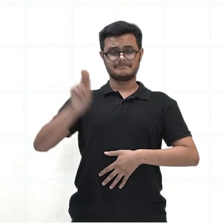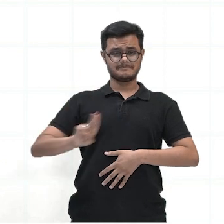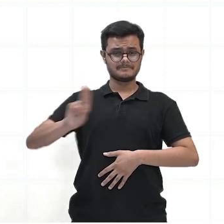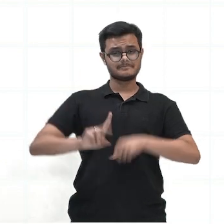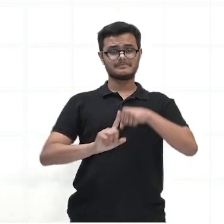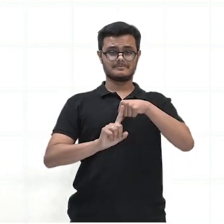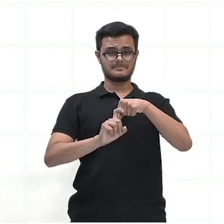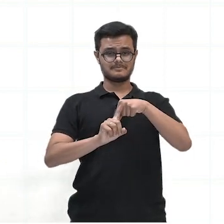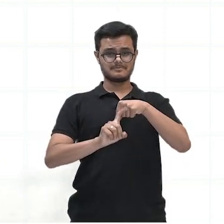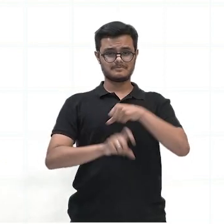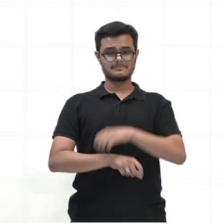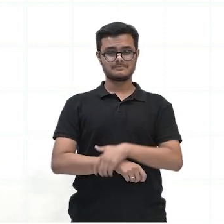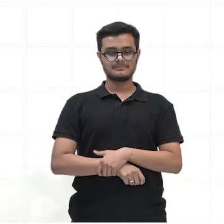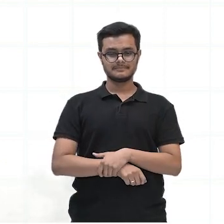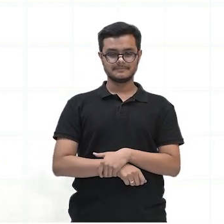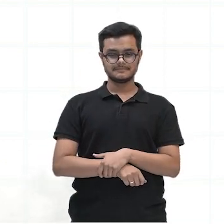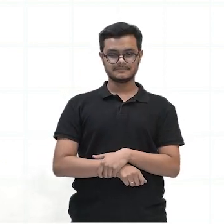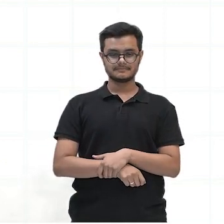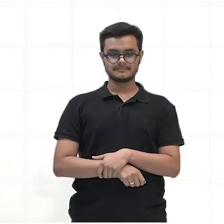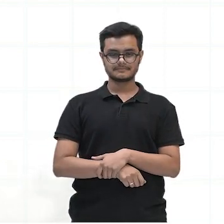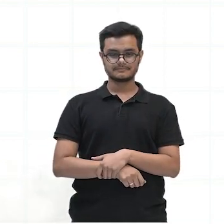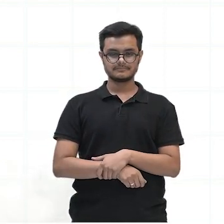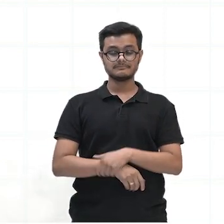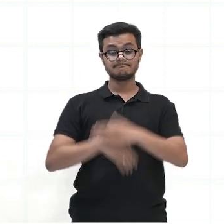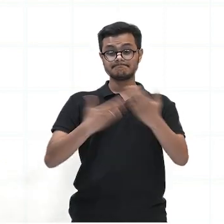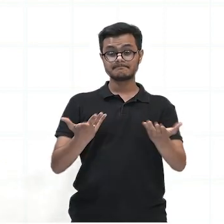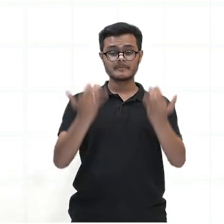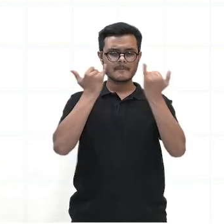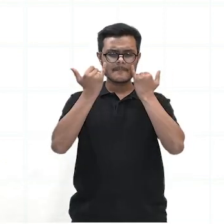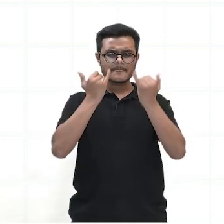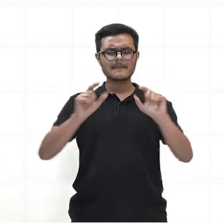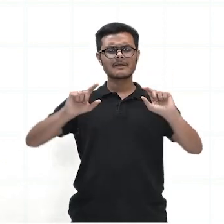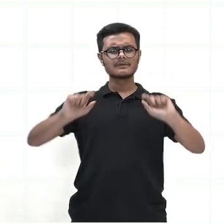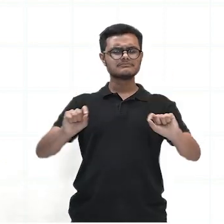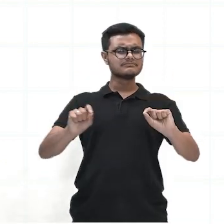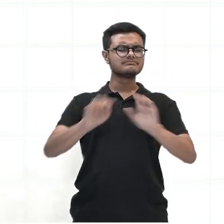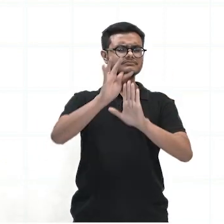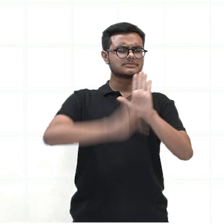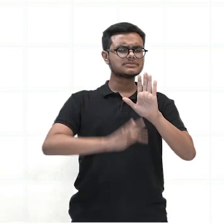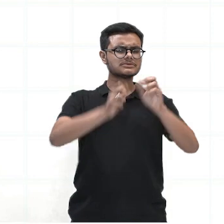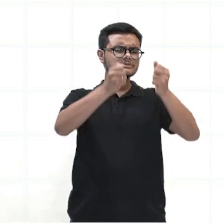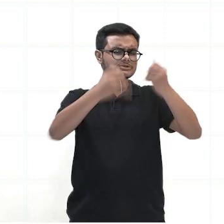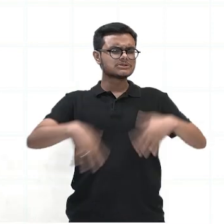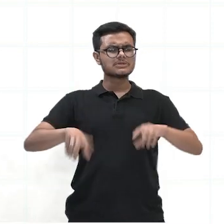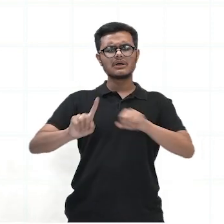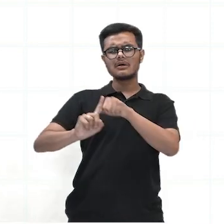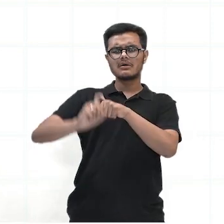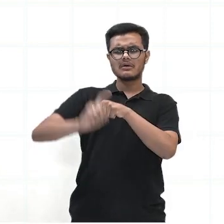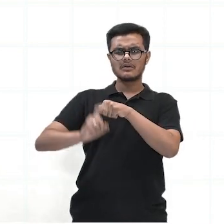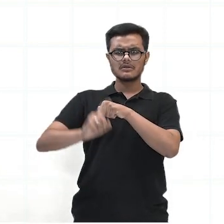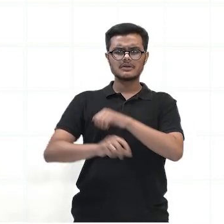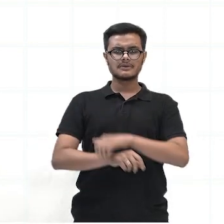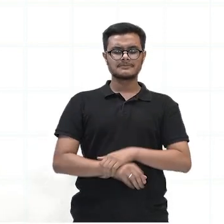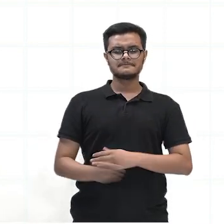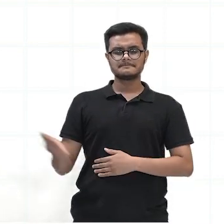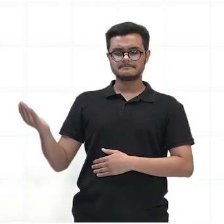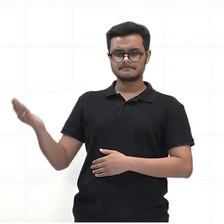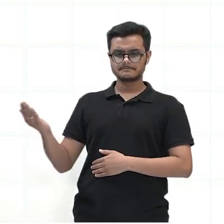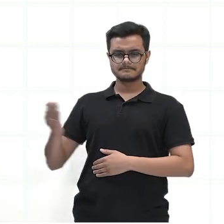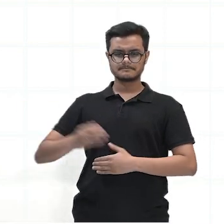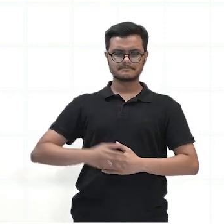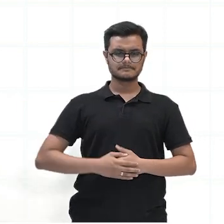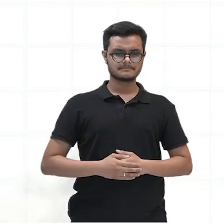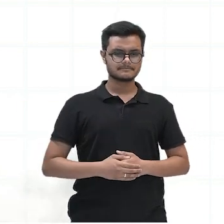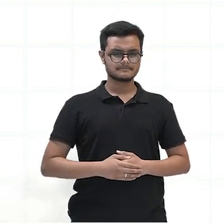vidas, right? E aqui uma informaçãozinha para saber do que se trata esses emojis. Ó, did, palavra